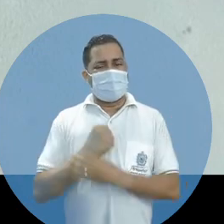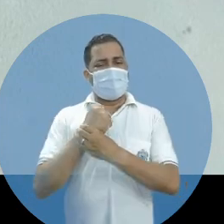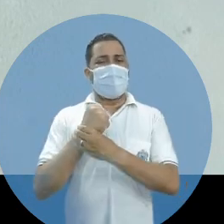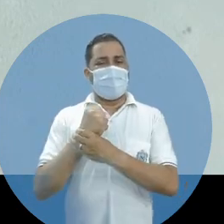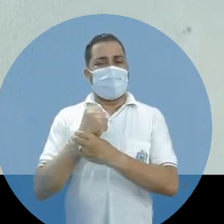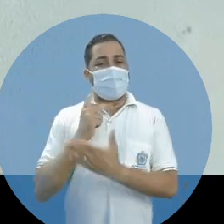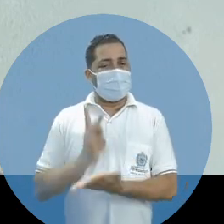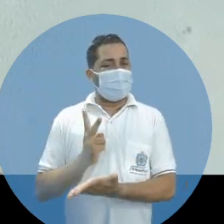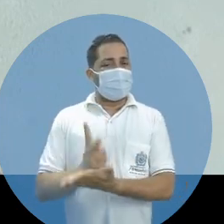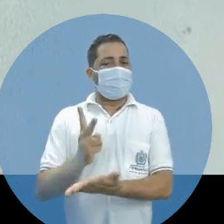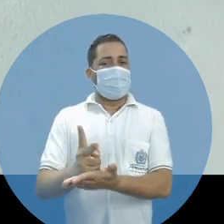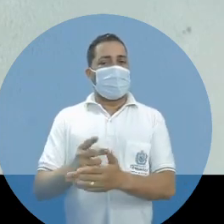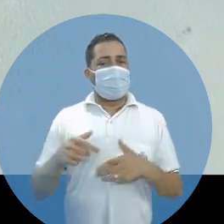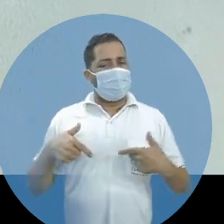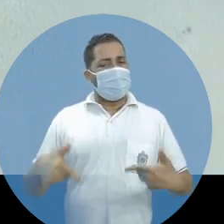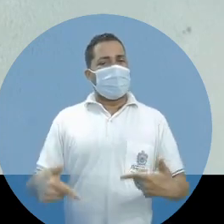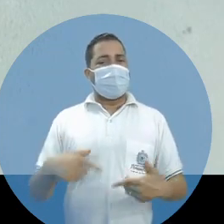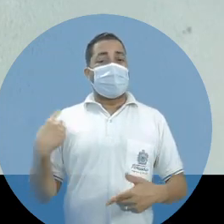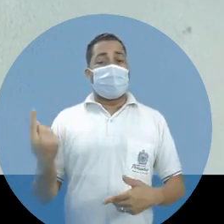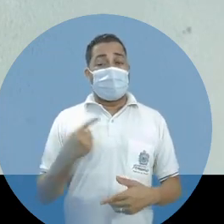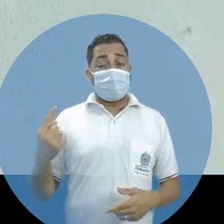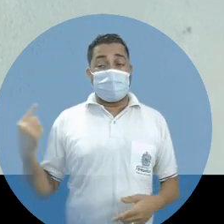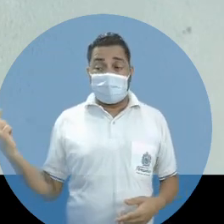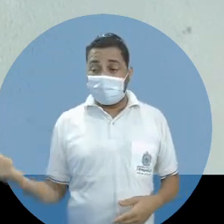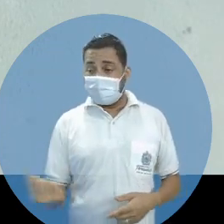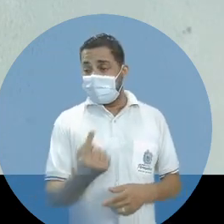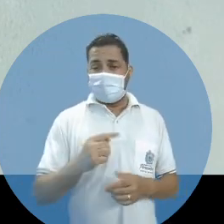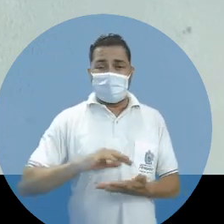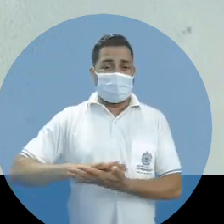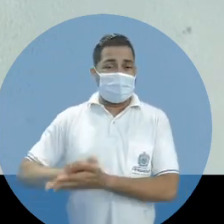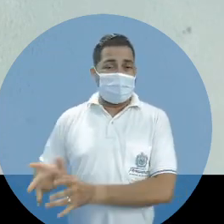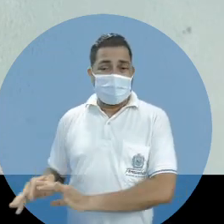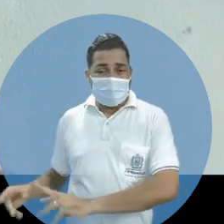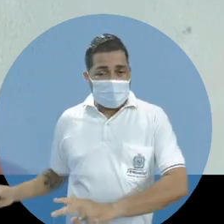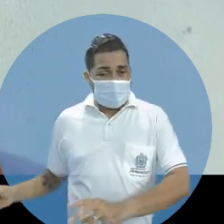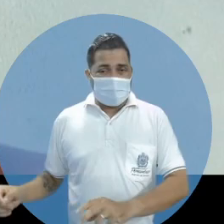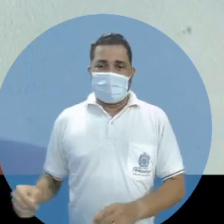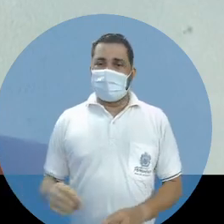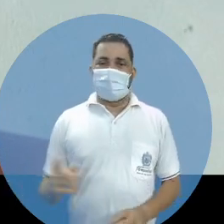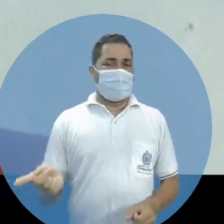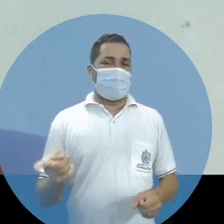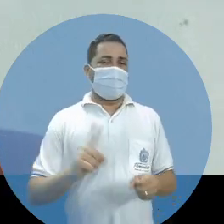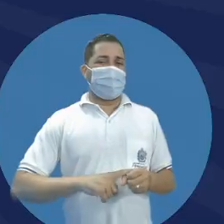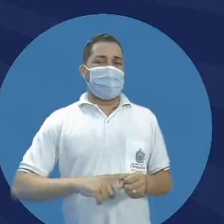de dizer que nós saímos da senzala e não vamos voltar. Axé.